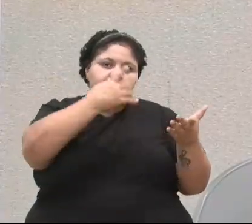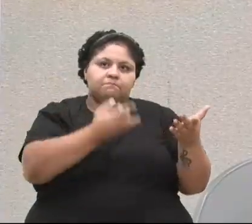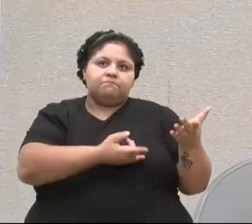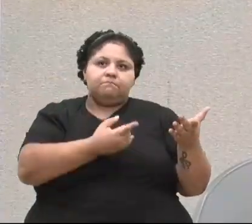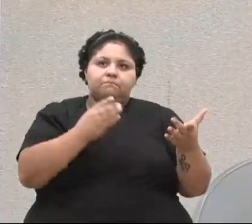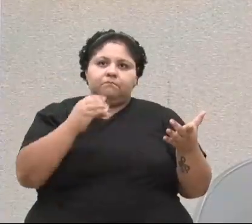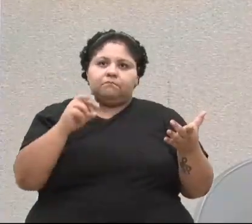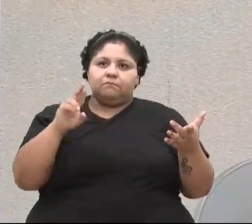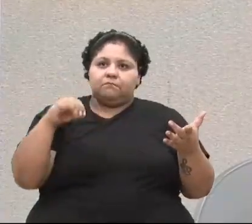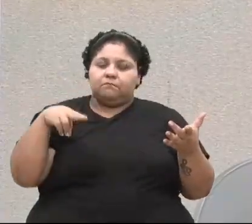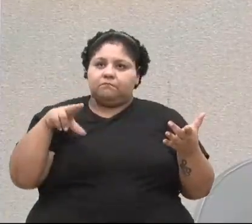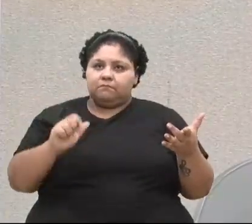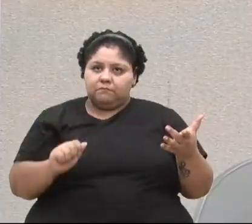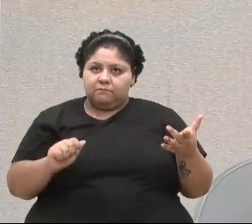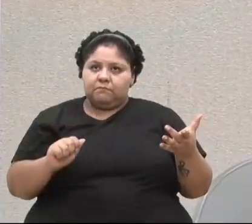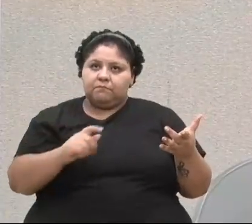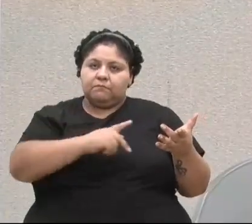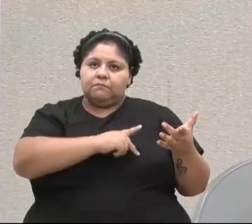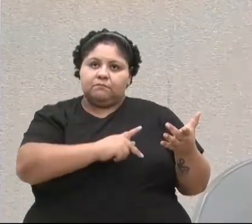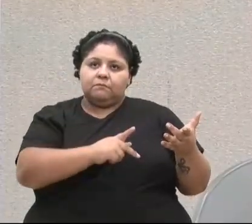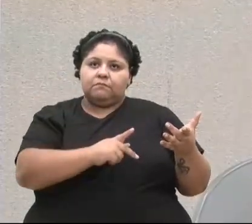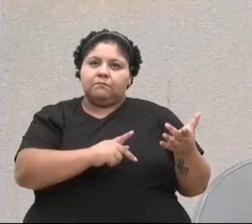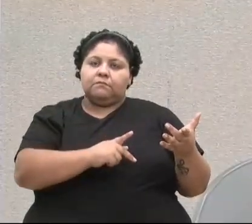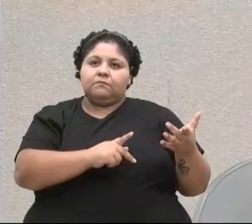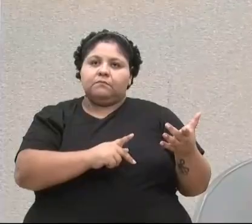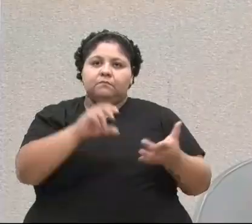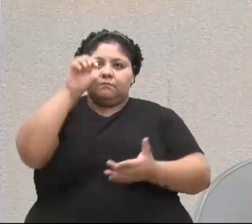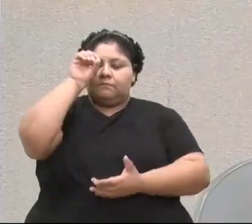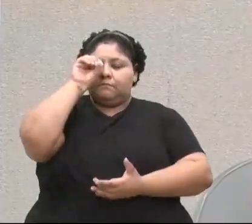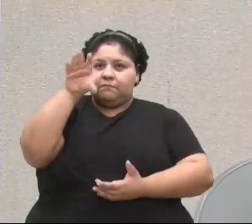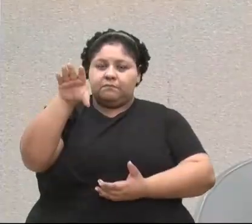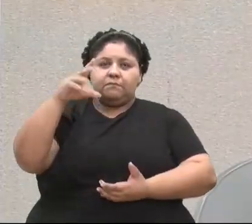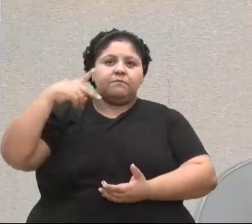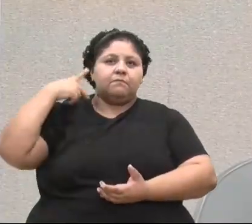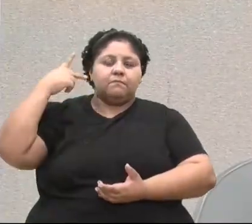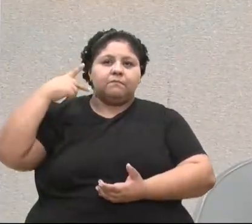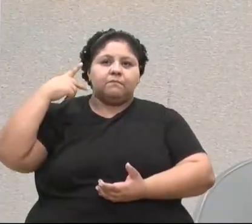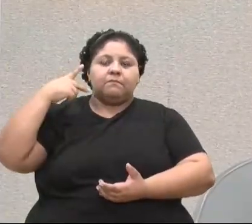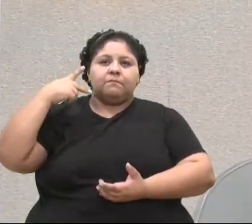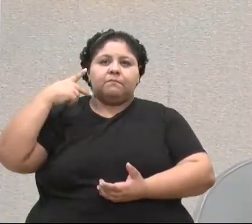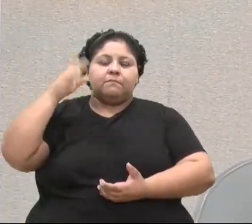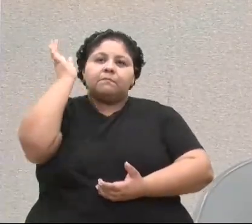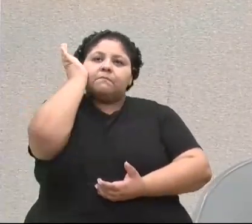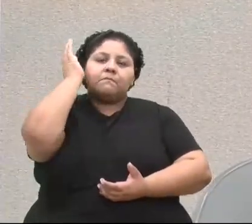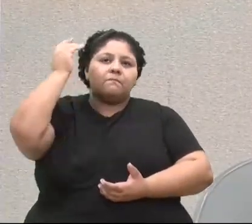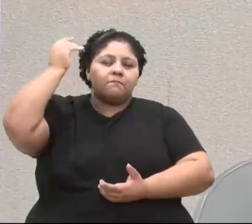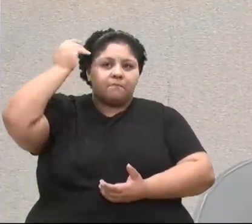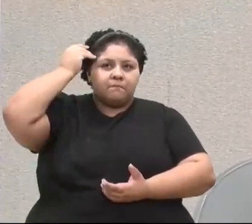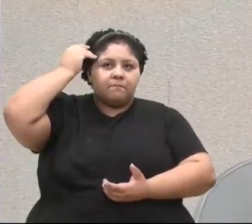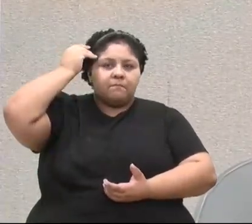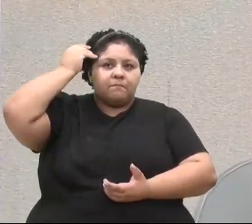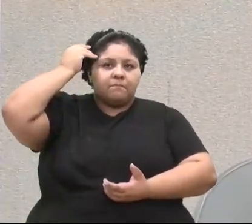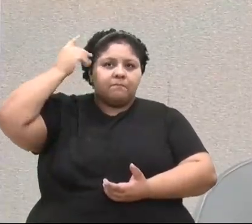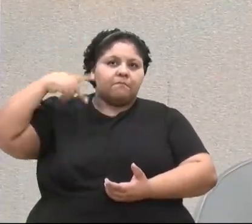Corina Libera Pivoto Melete, presidente da CCJL, Elisandro Fiuza Gonçalves, vereador republicano, Felipe João Grememaier, vereador do MDB, e